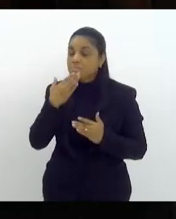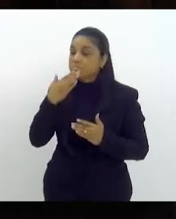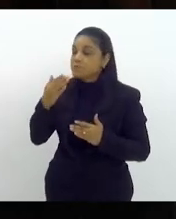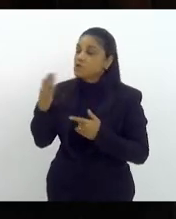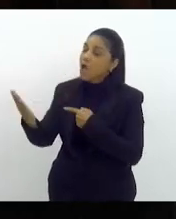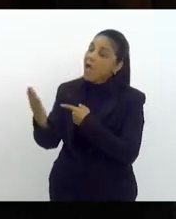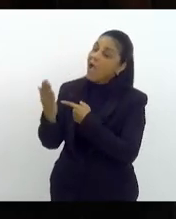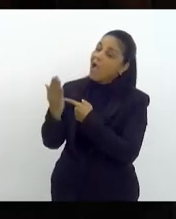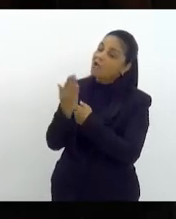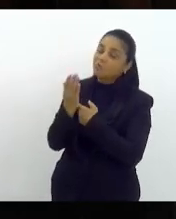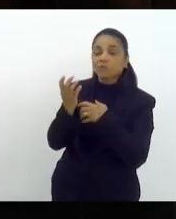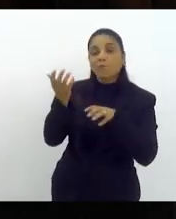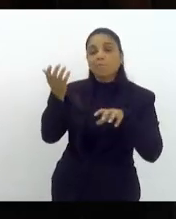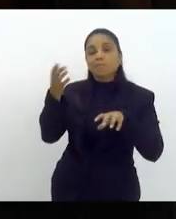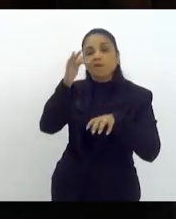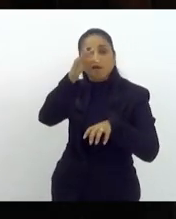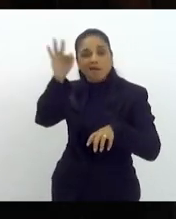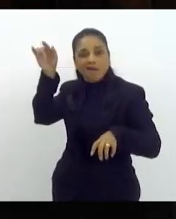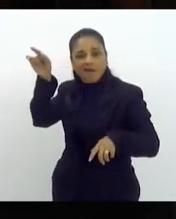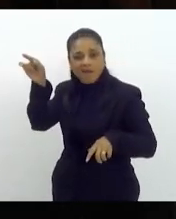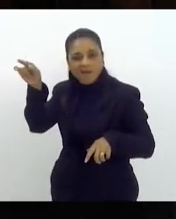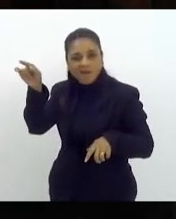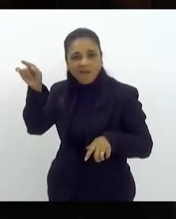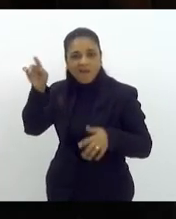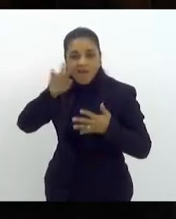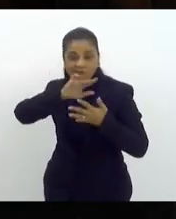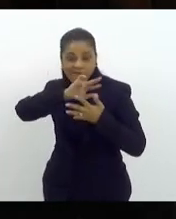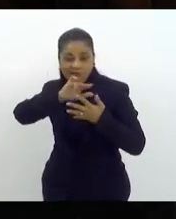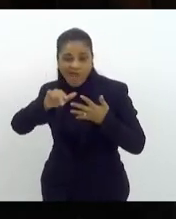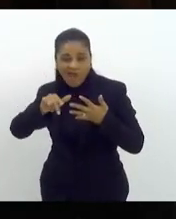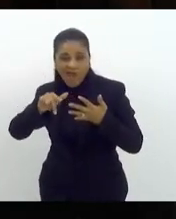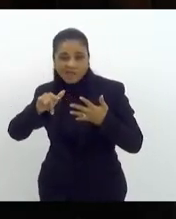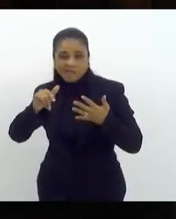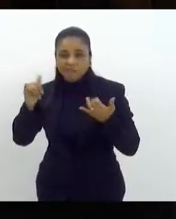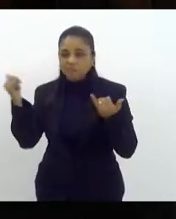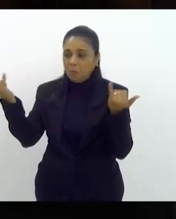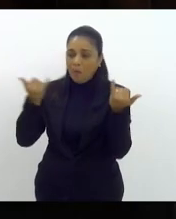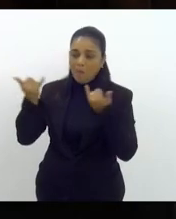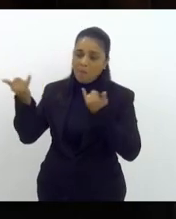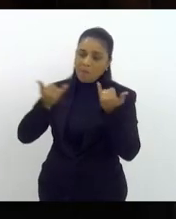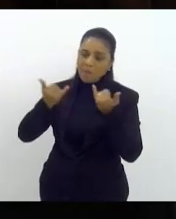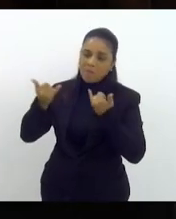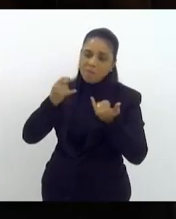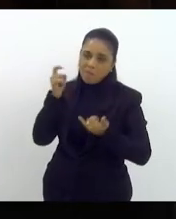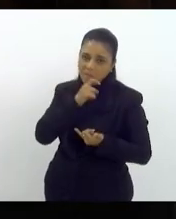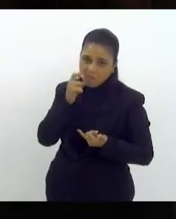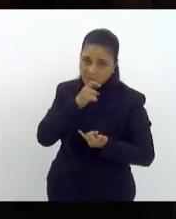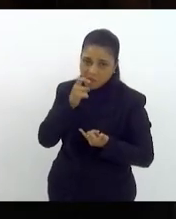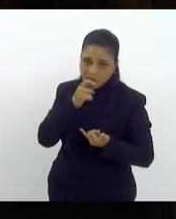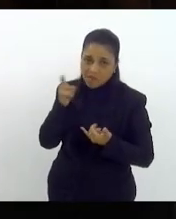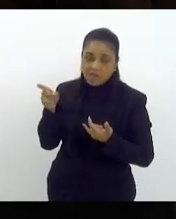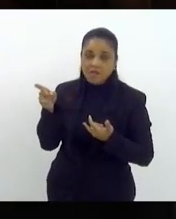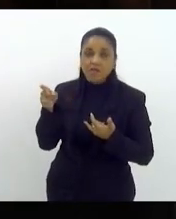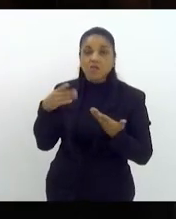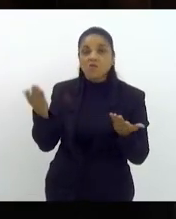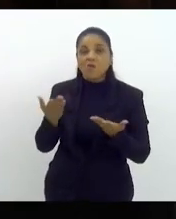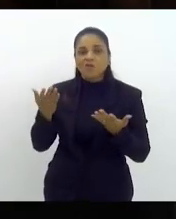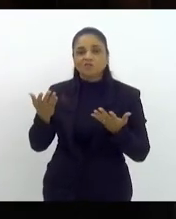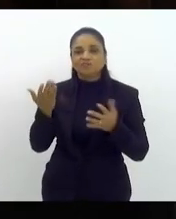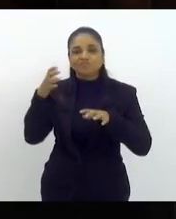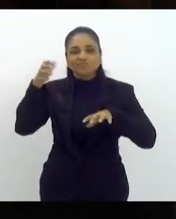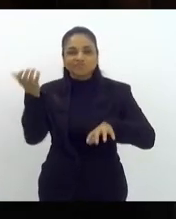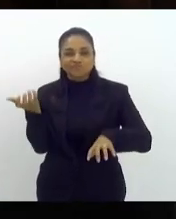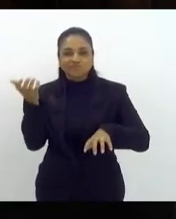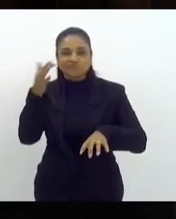porventura por causa de vários lero lero caíram no conto do vigário E hoje nós temos um governo federal